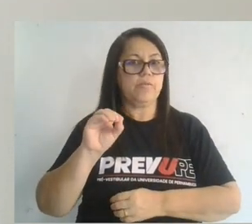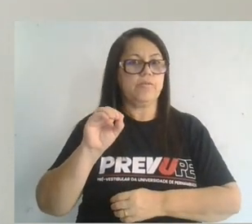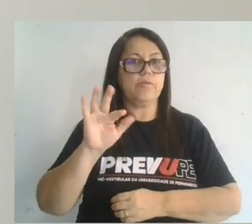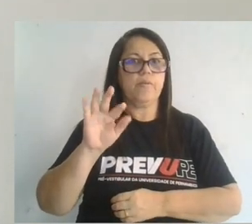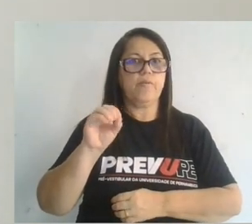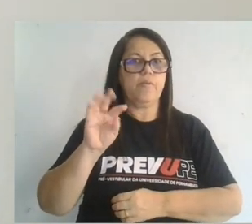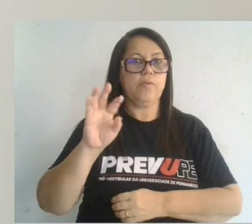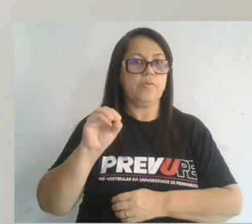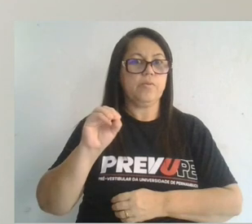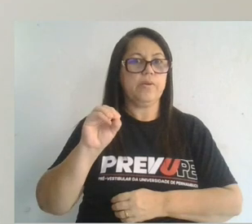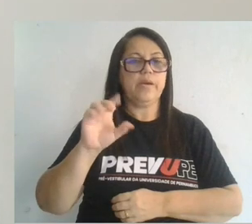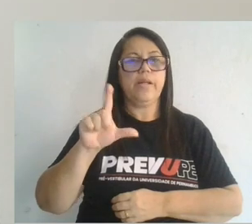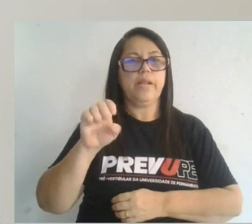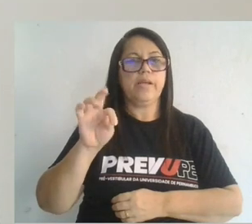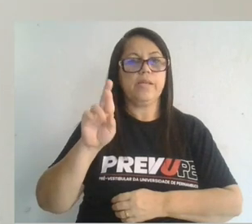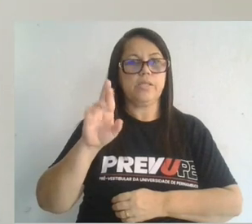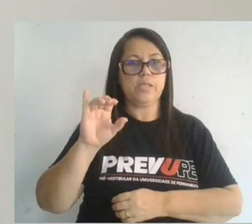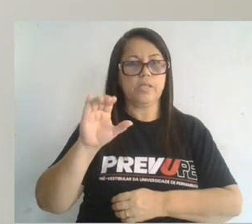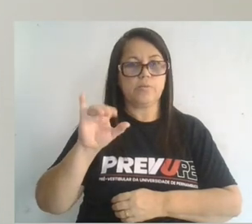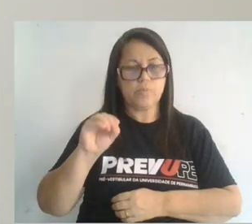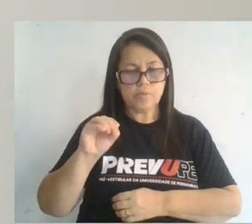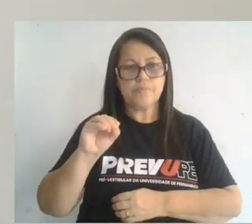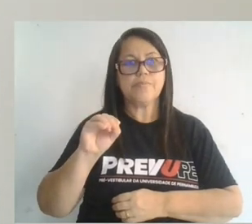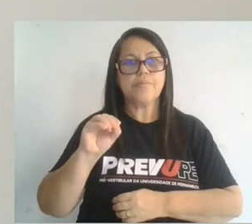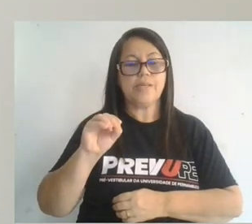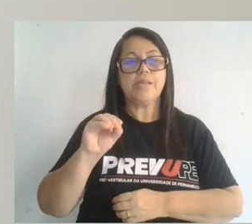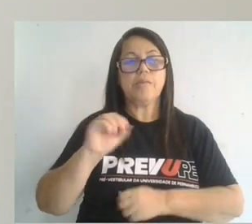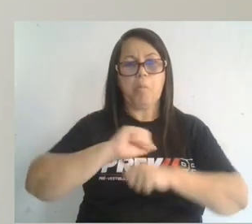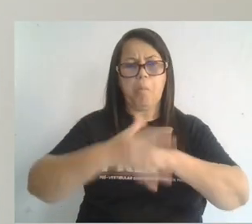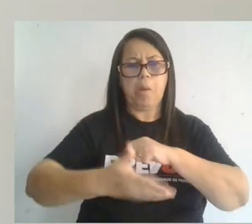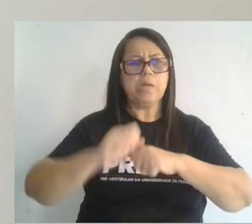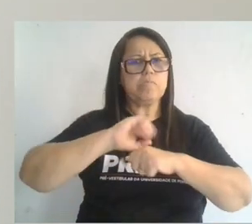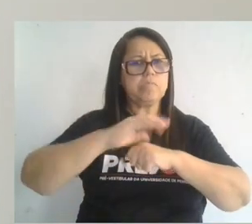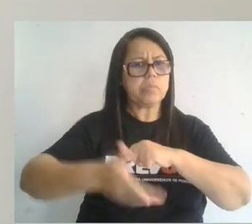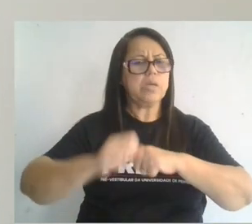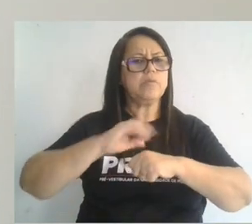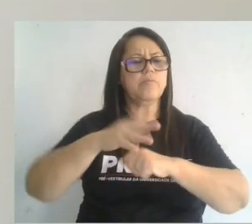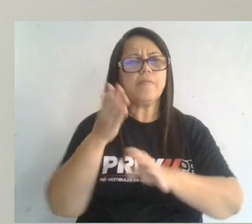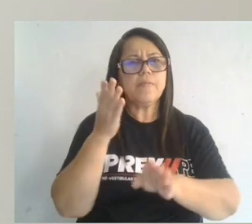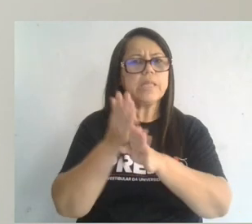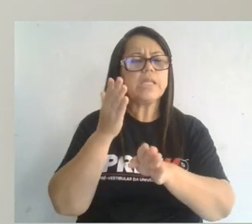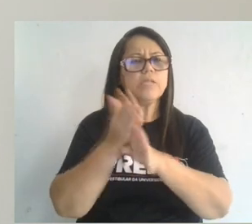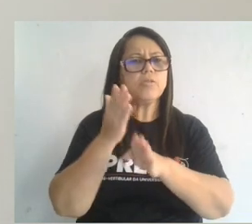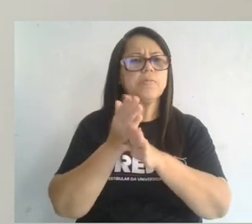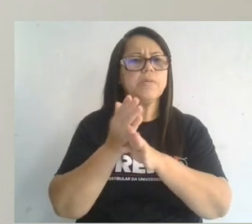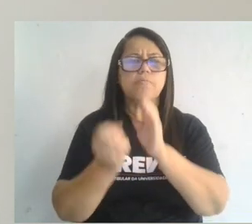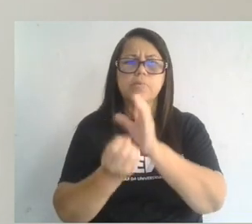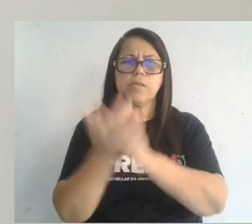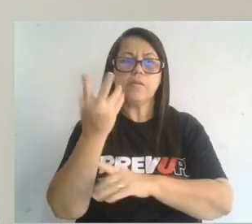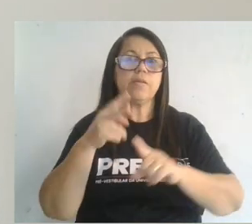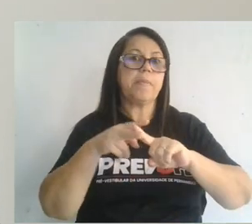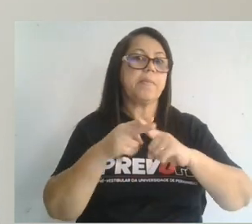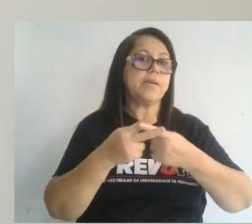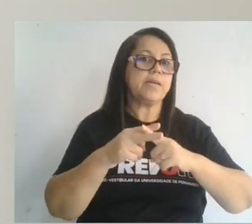fenômeno quântico, e que foi descoberto ali no, nos primórdios da no nascimento